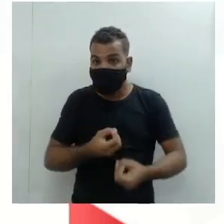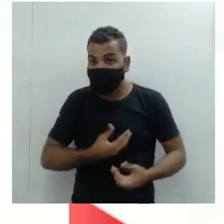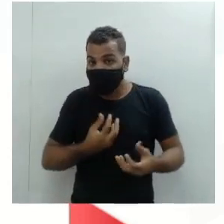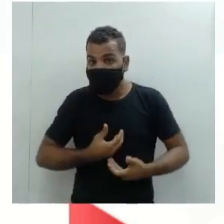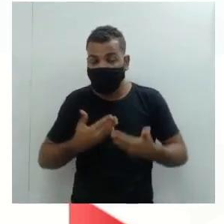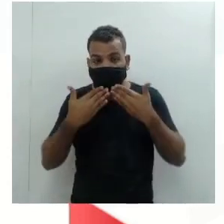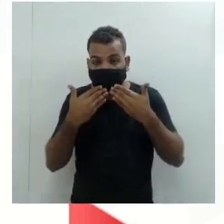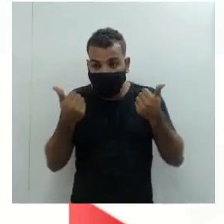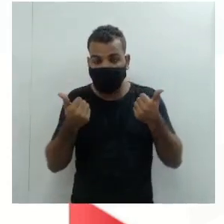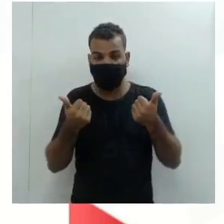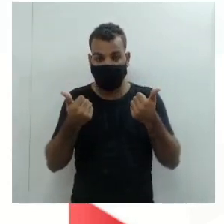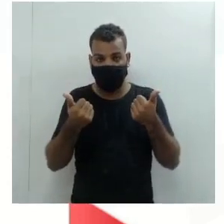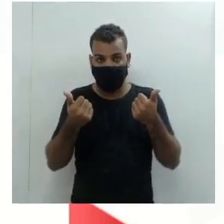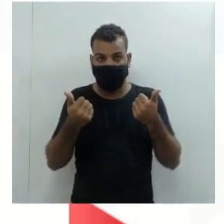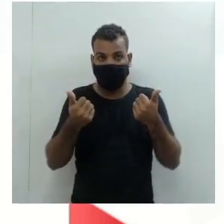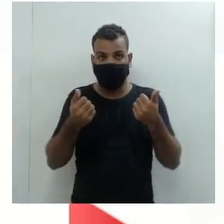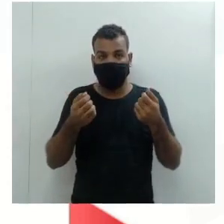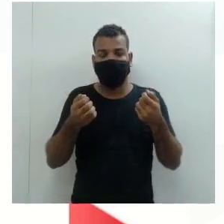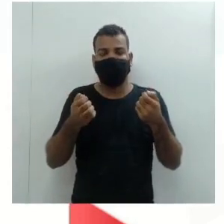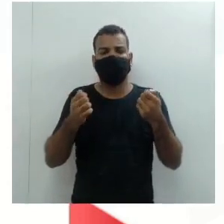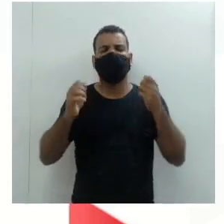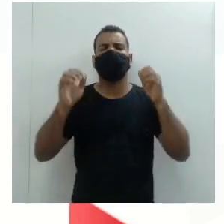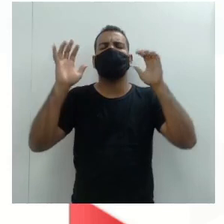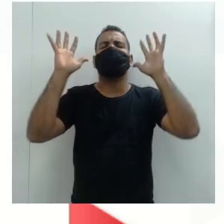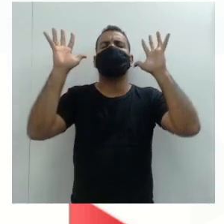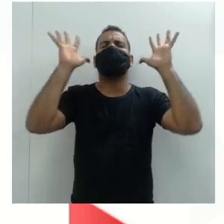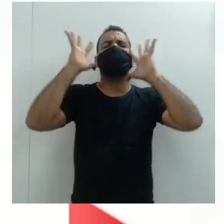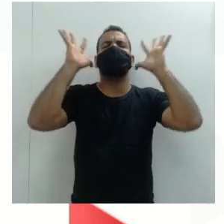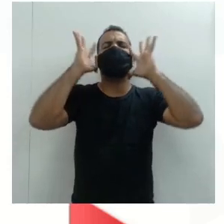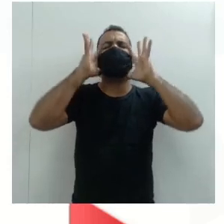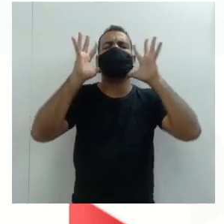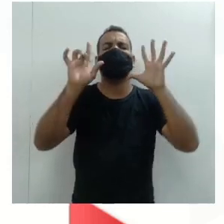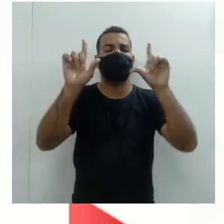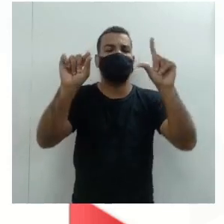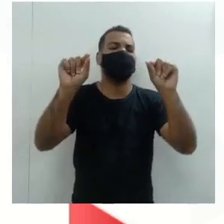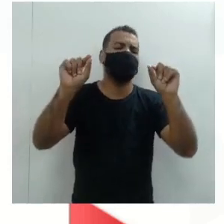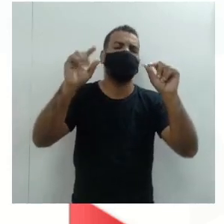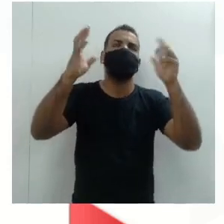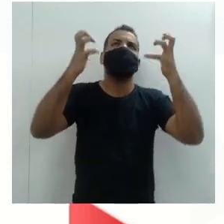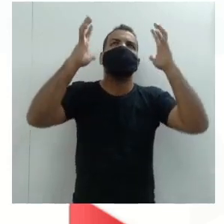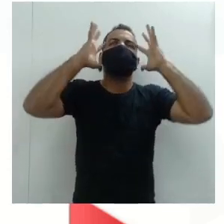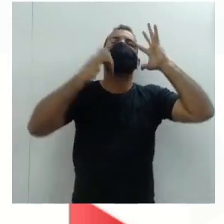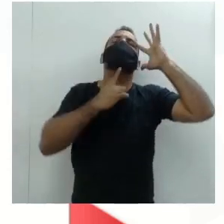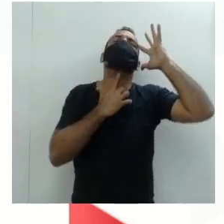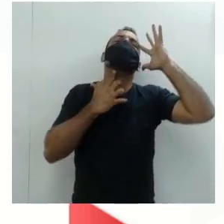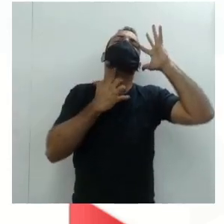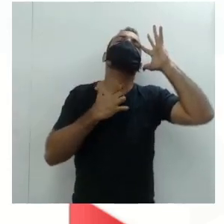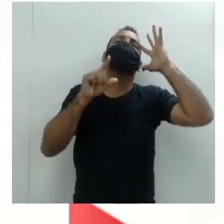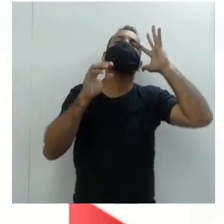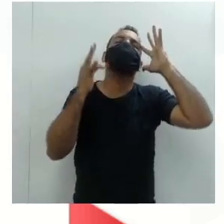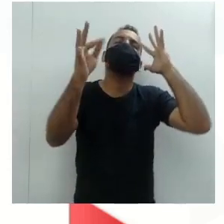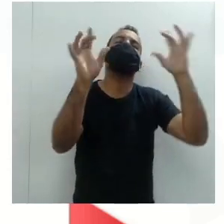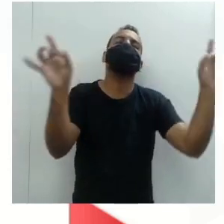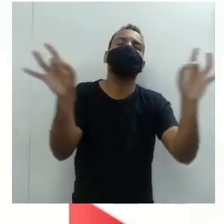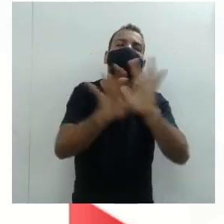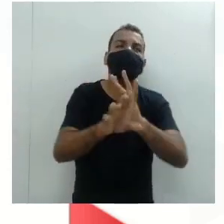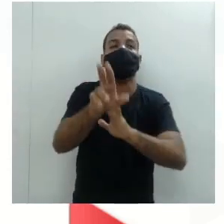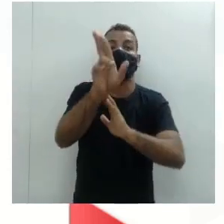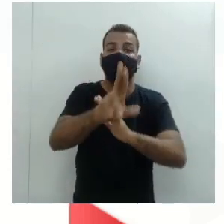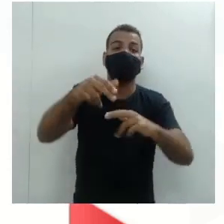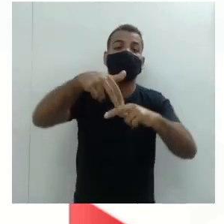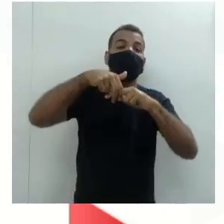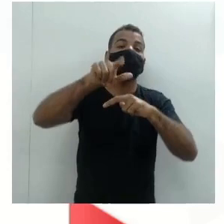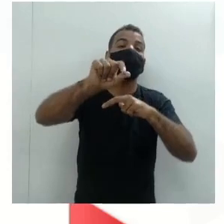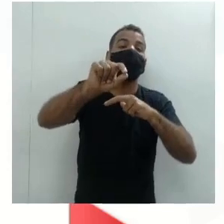melhor exprimir-se. O seu sonho consiste em revelar apenas o essencial. Utiliza, por isso, um mínimo